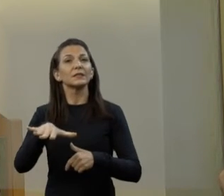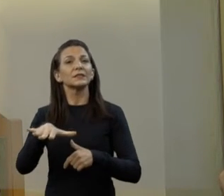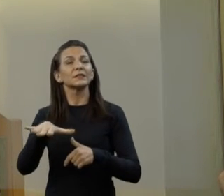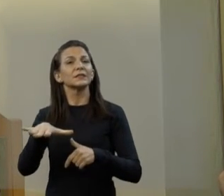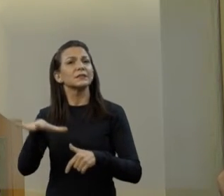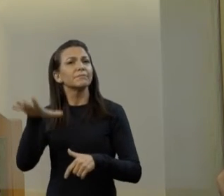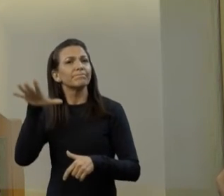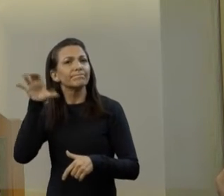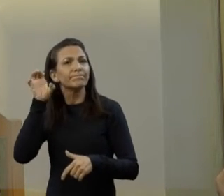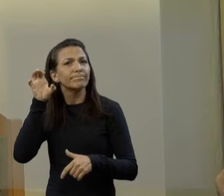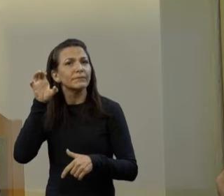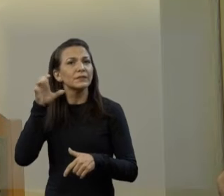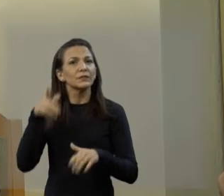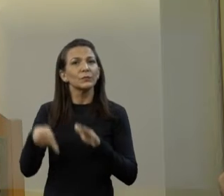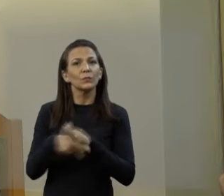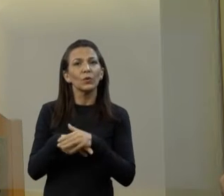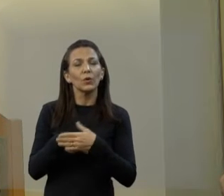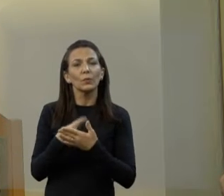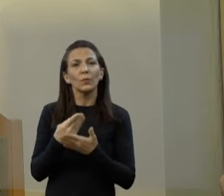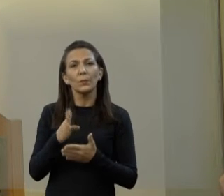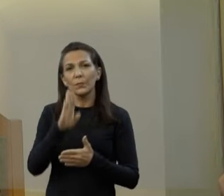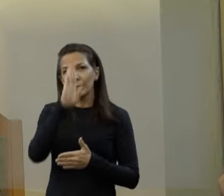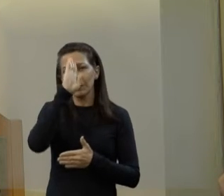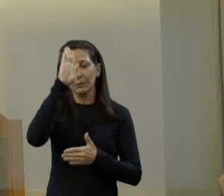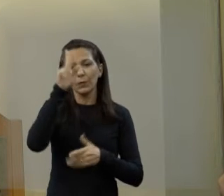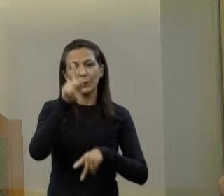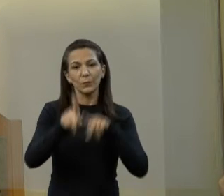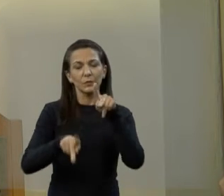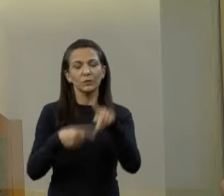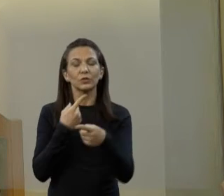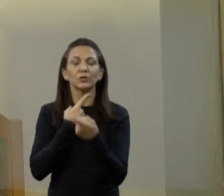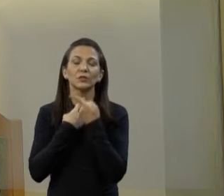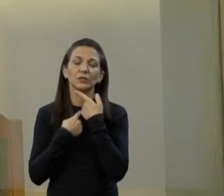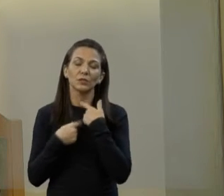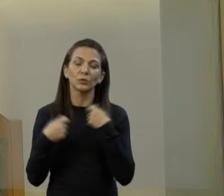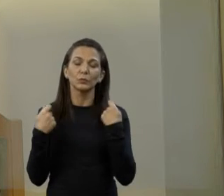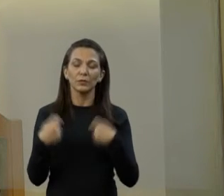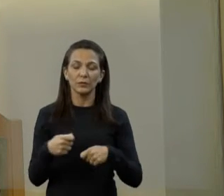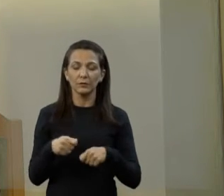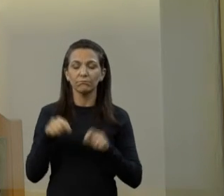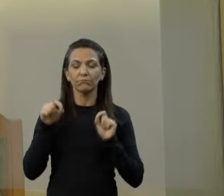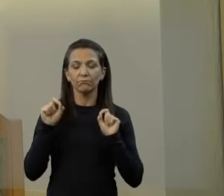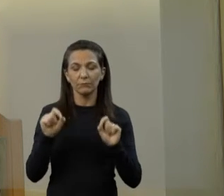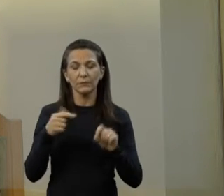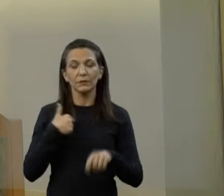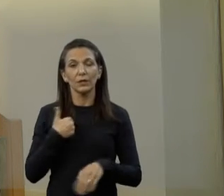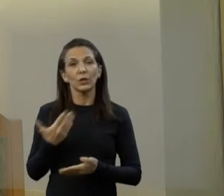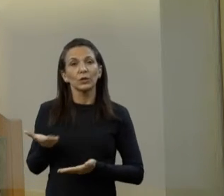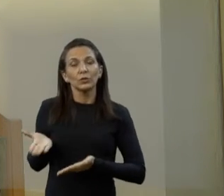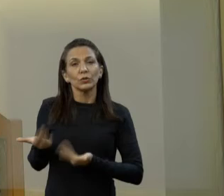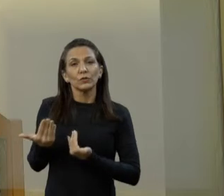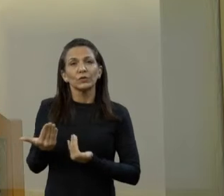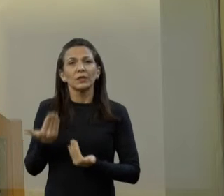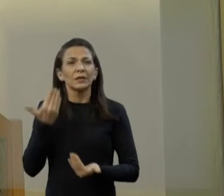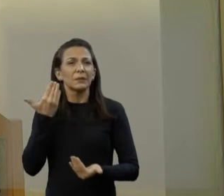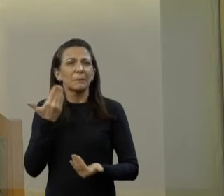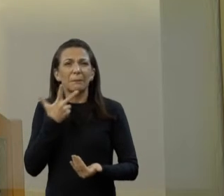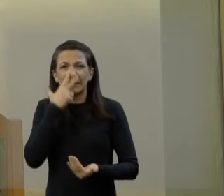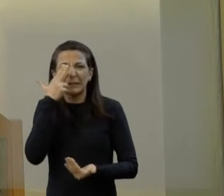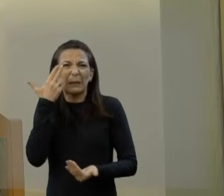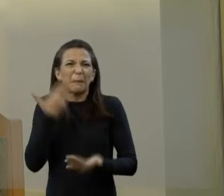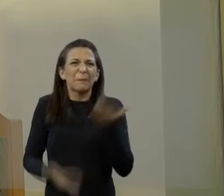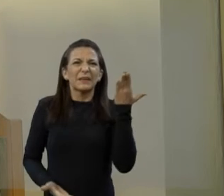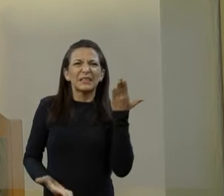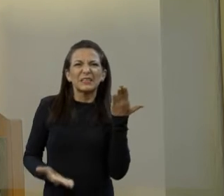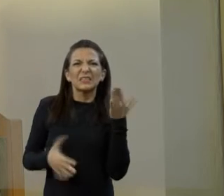escuta a gente consegue entender Quais são as prioridades da população neste caso a juventude que tantos dizem tá perdida